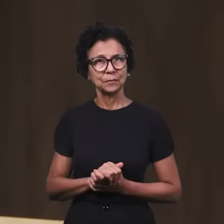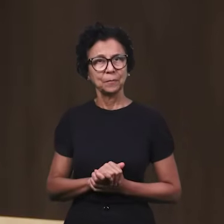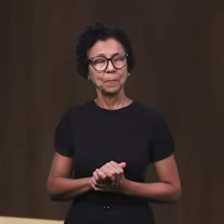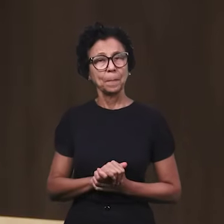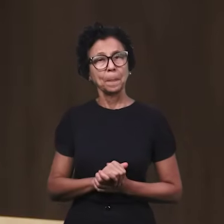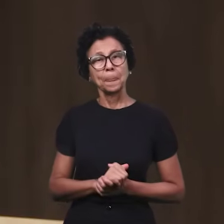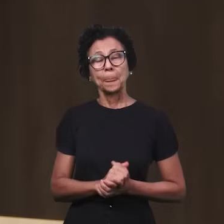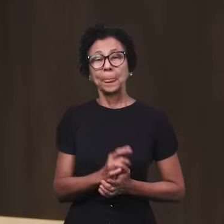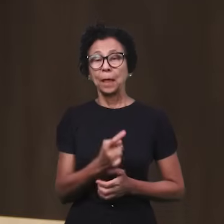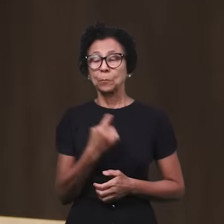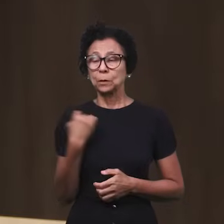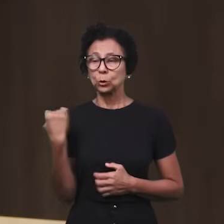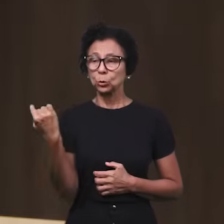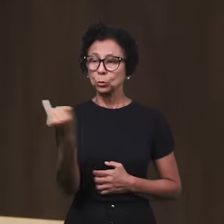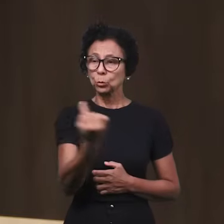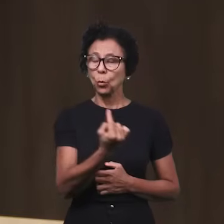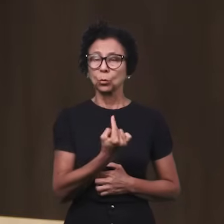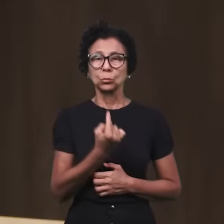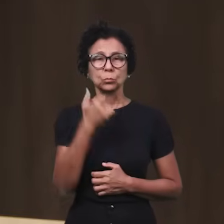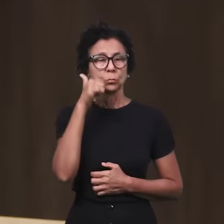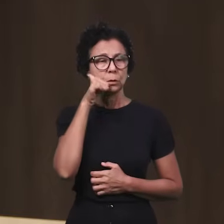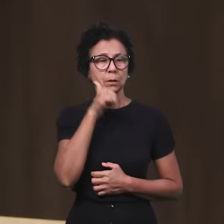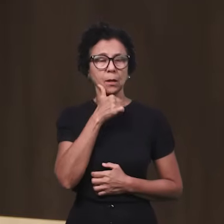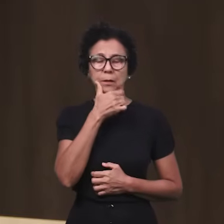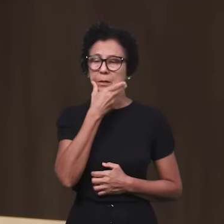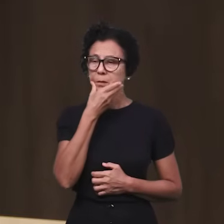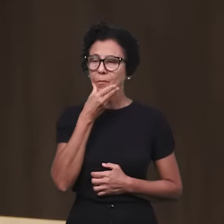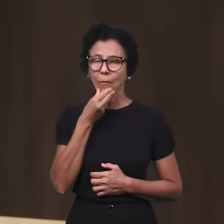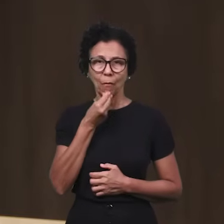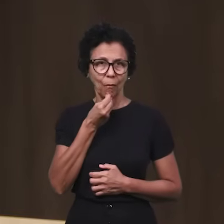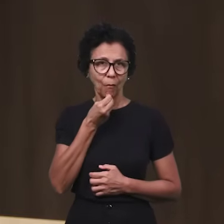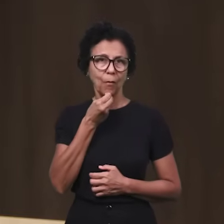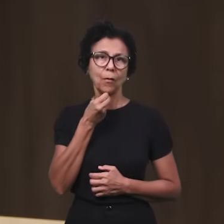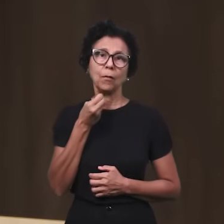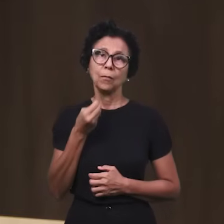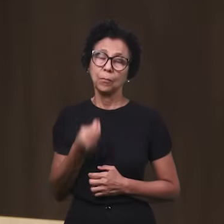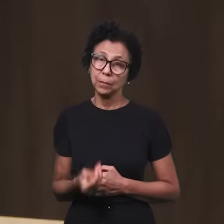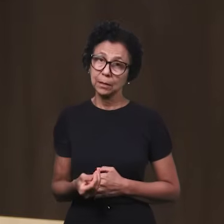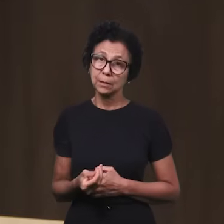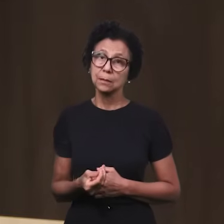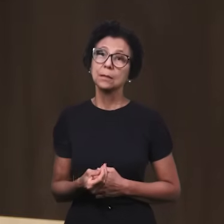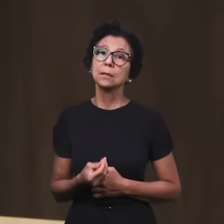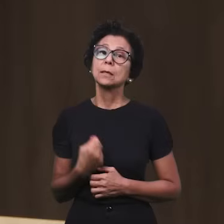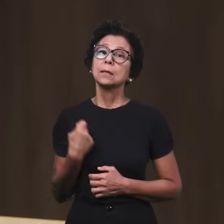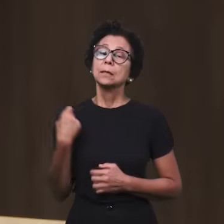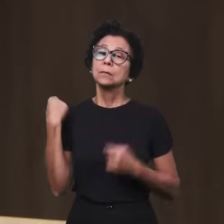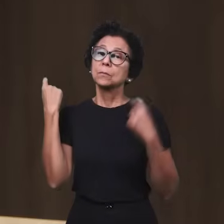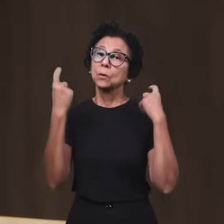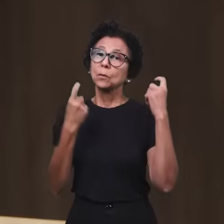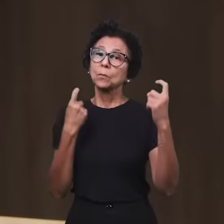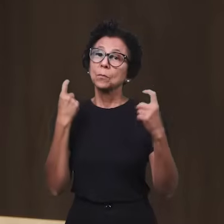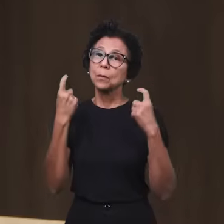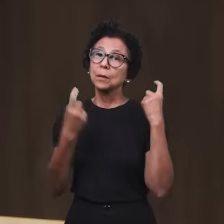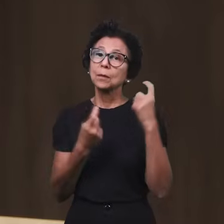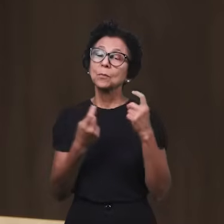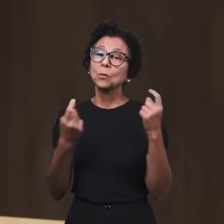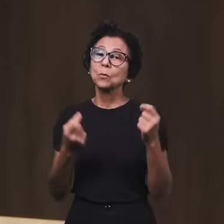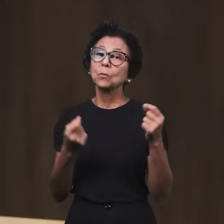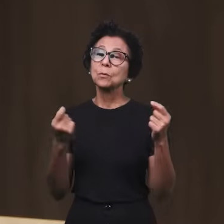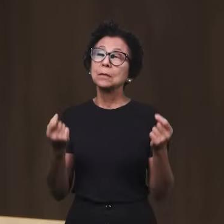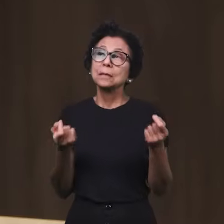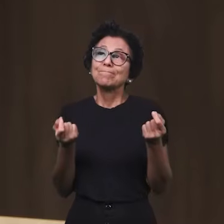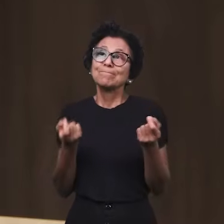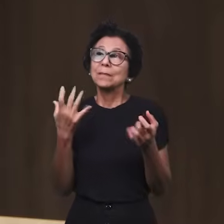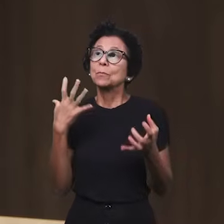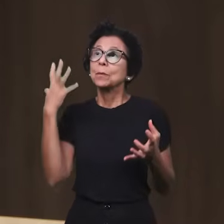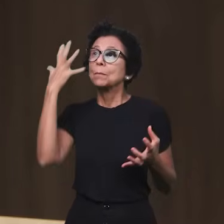seja, são para todos nós, tanto homens quanto mulheres, que nós busquemos essa beleza que